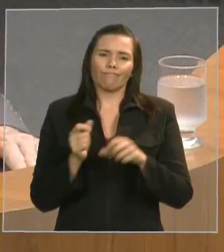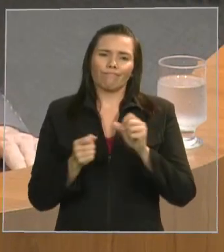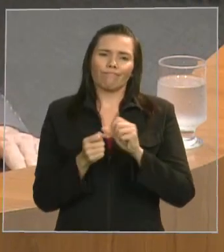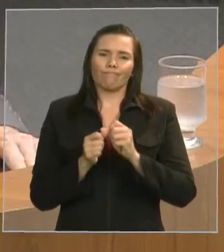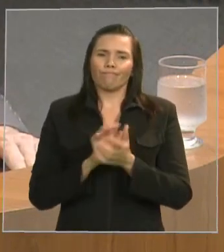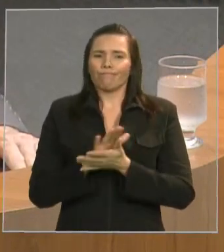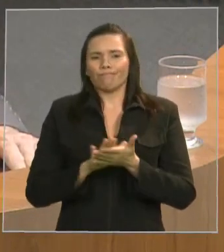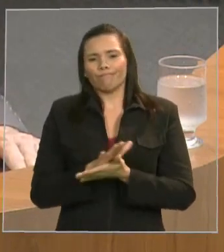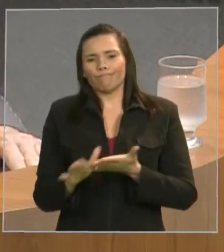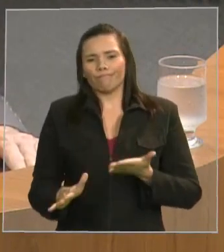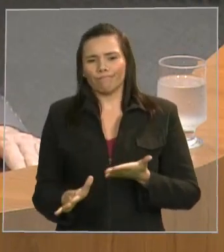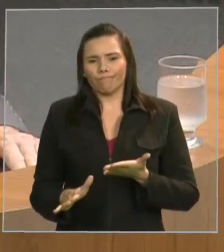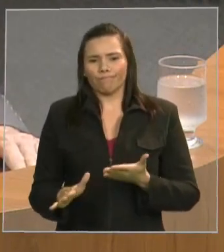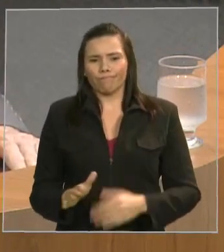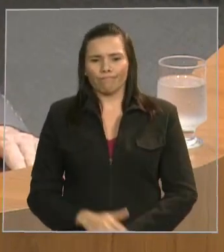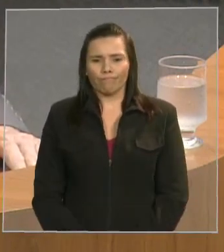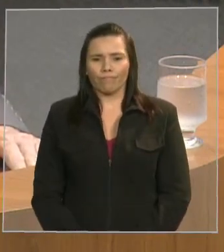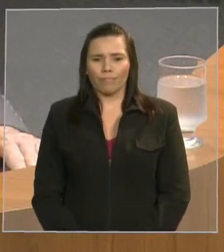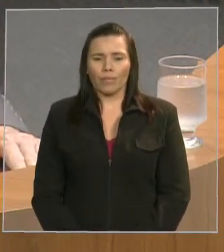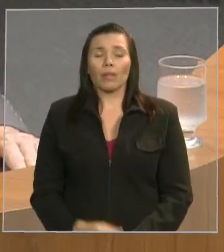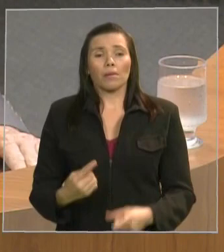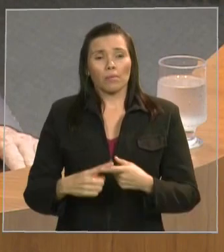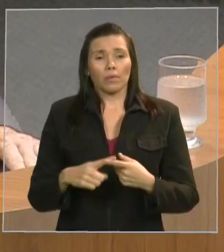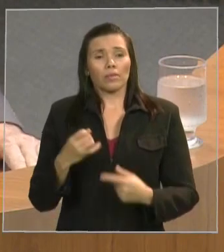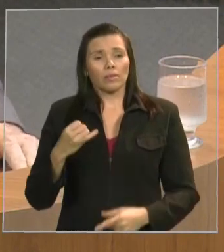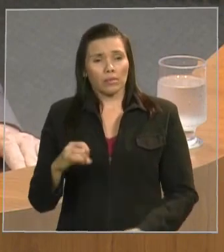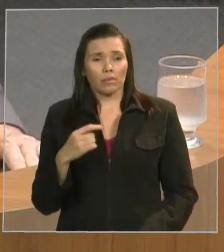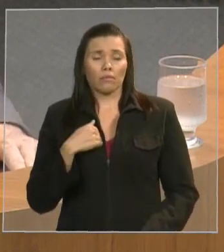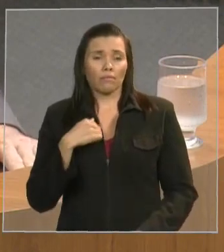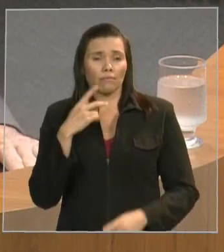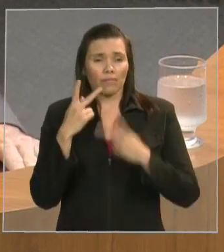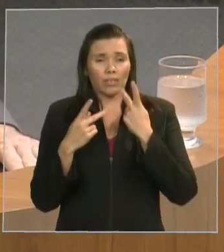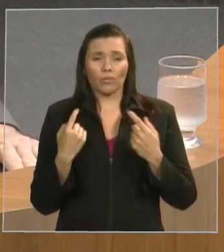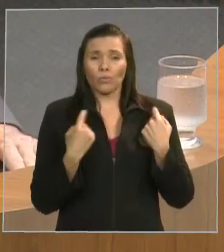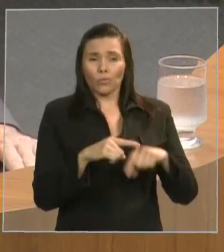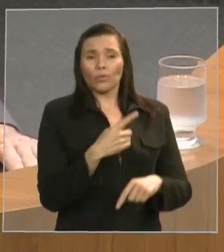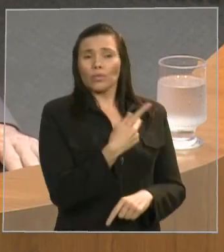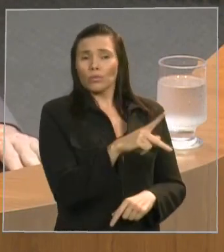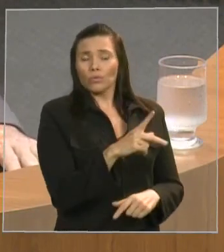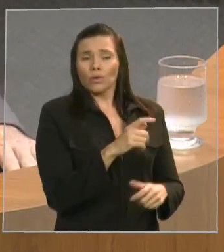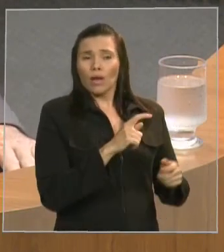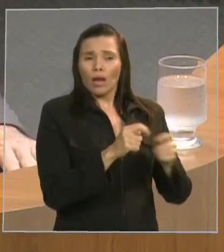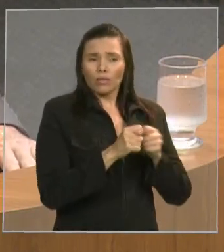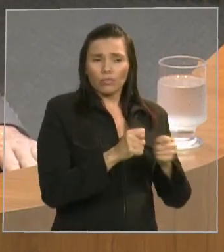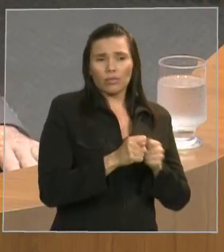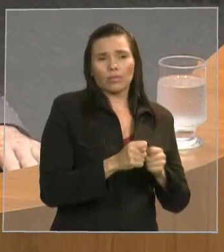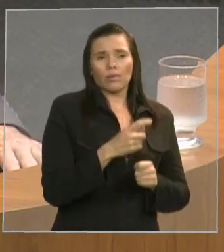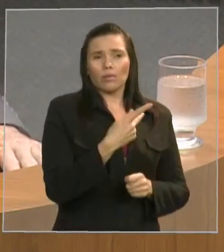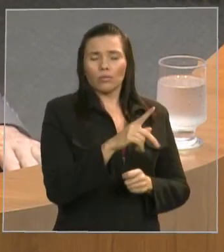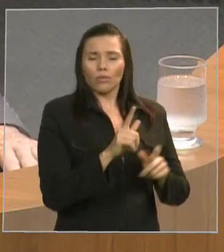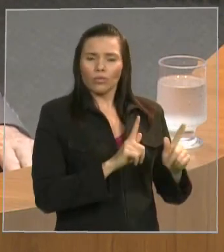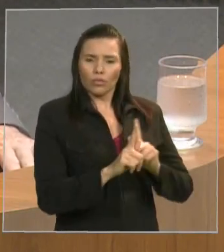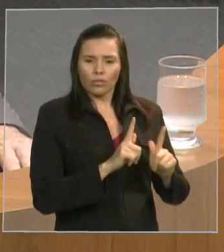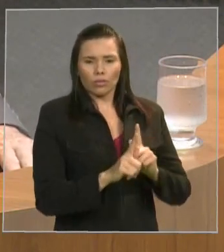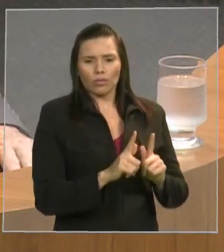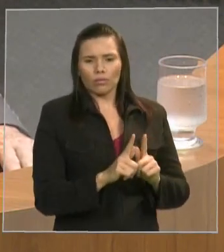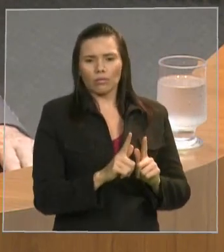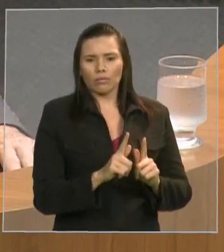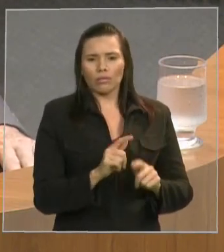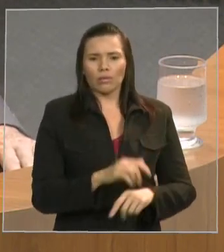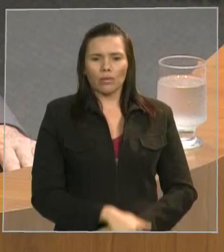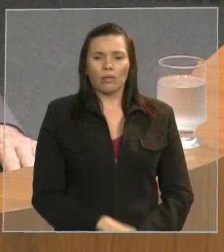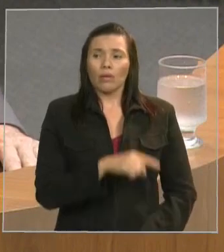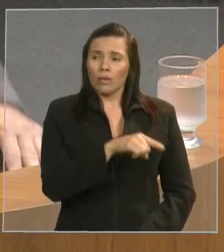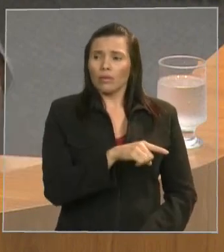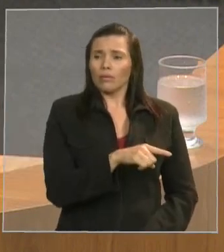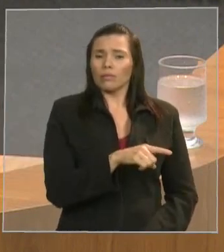ela, eu estava sendo leviano. Durante todo esse tempo, ela sequer sugeriu para perseguir ou ajudar alguém.